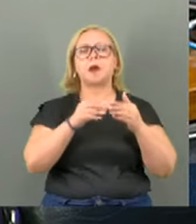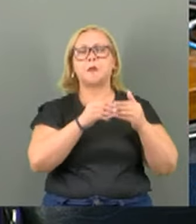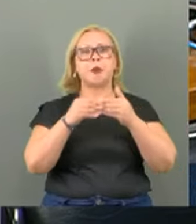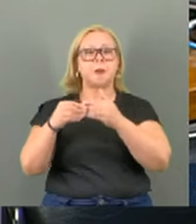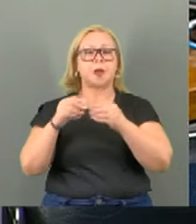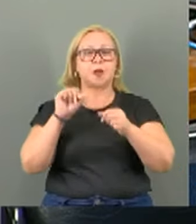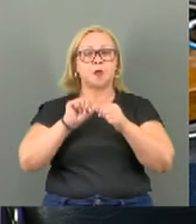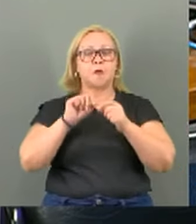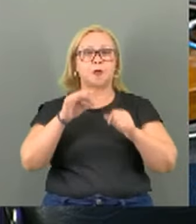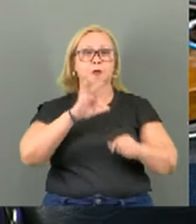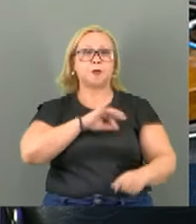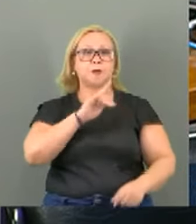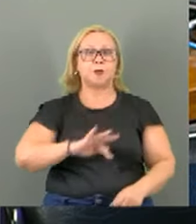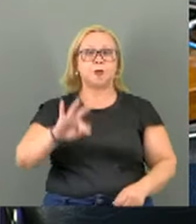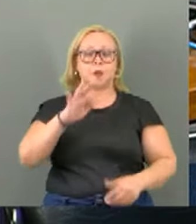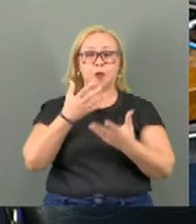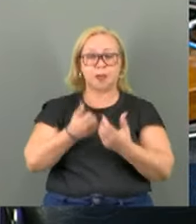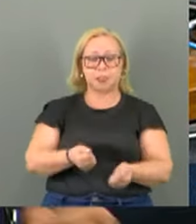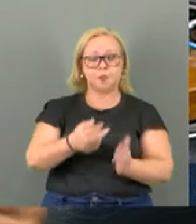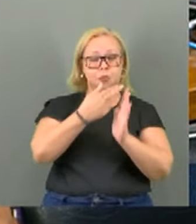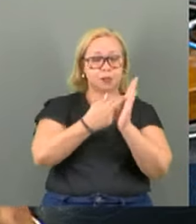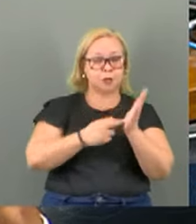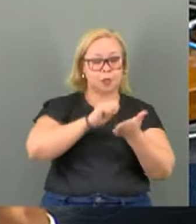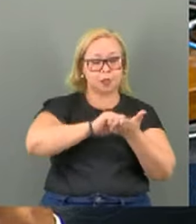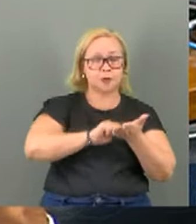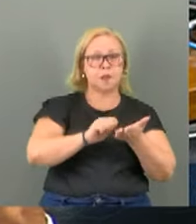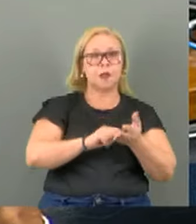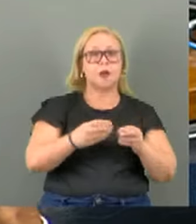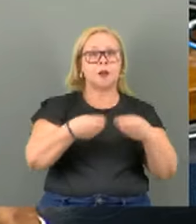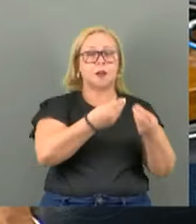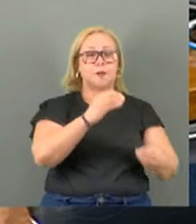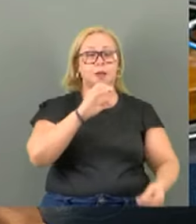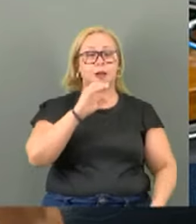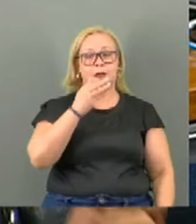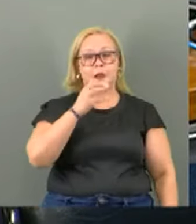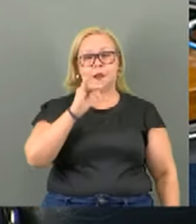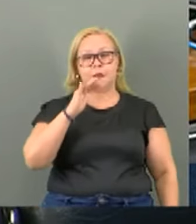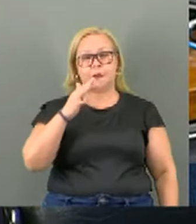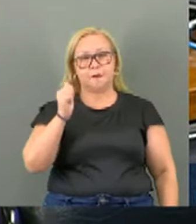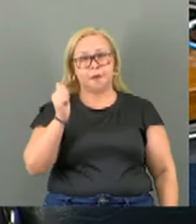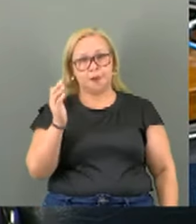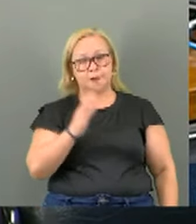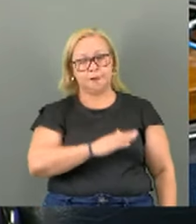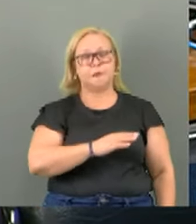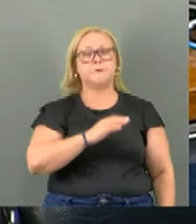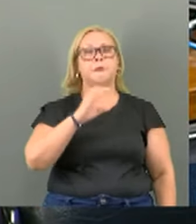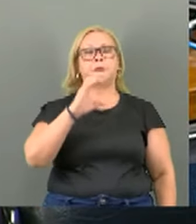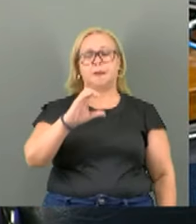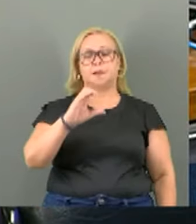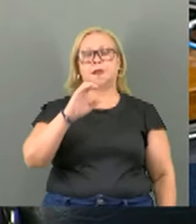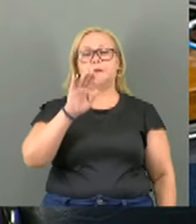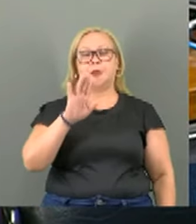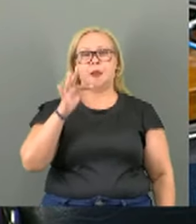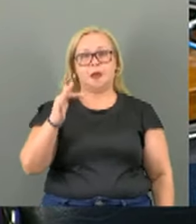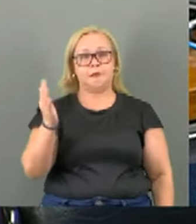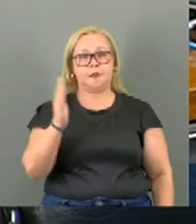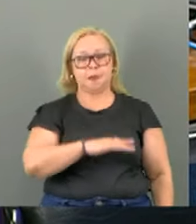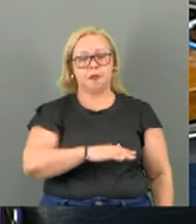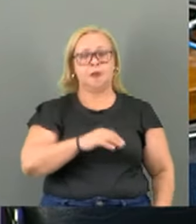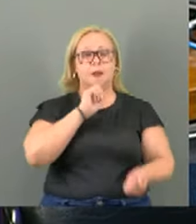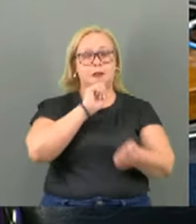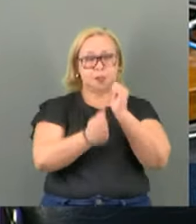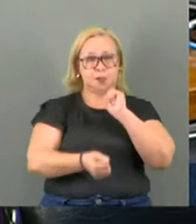quando recebe os relatórios fornecidos pela FIFA, CBF e Sport Radar? O